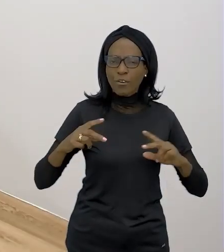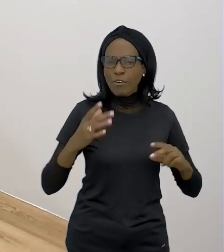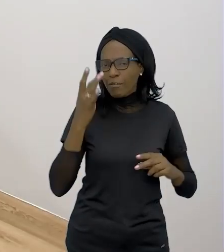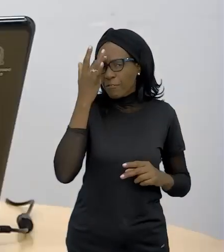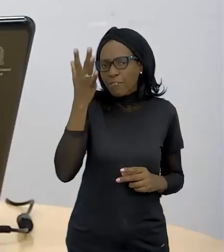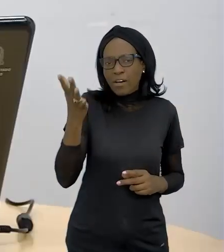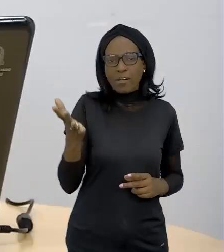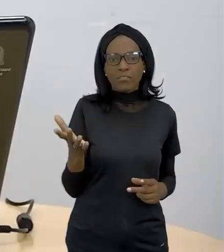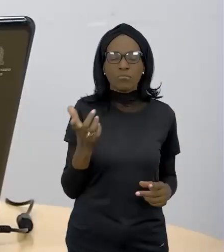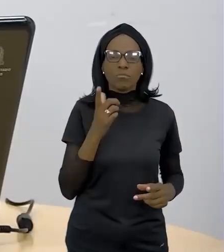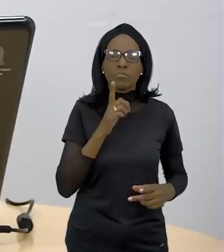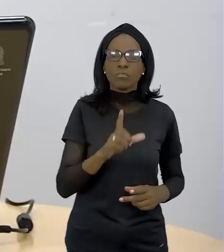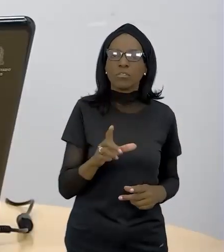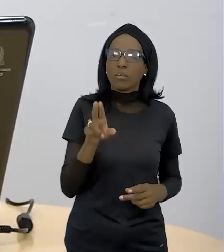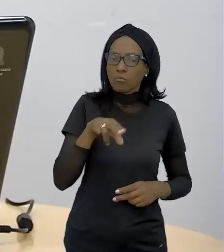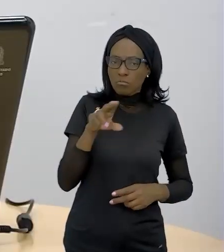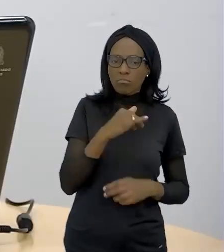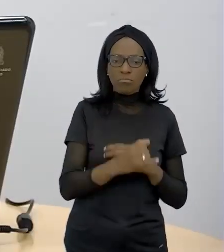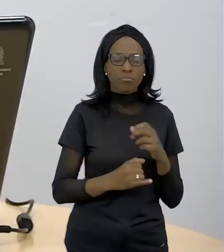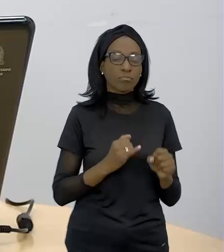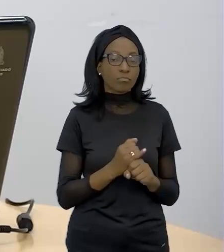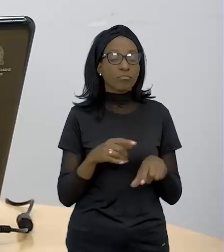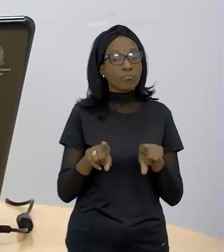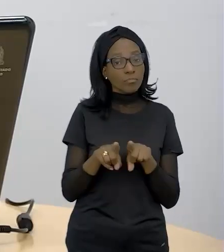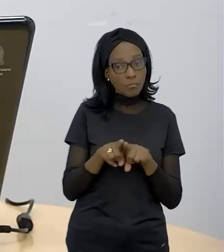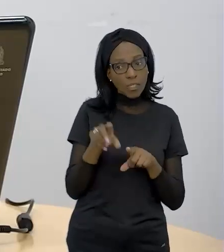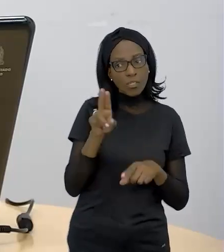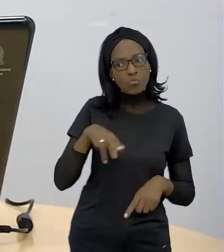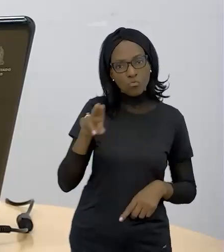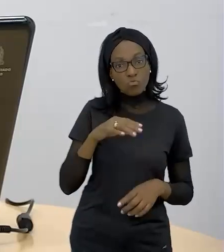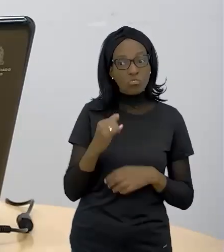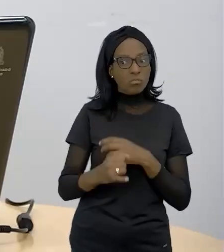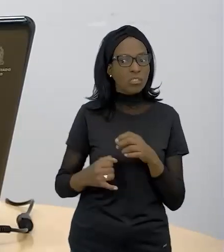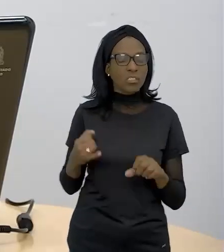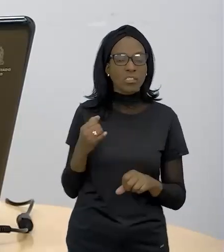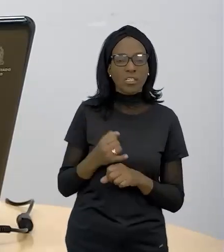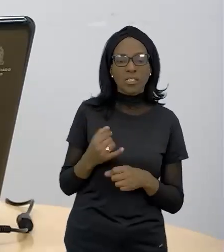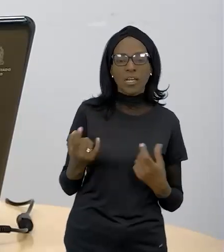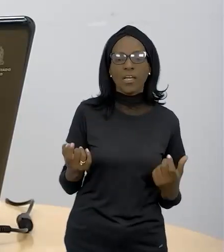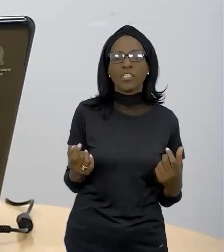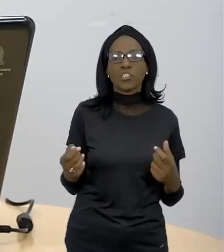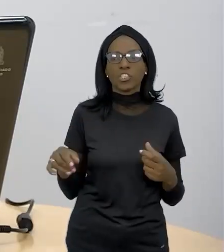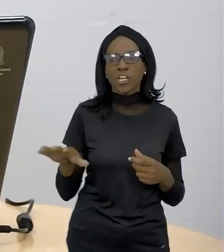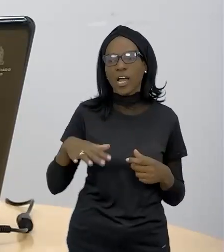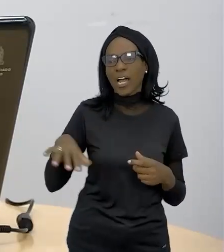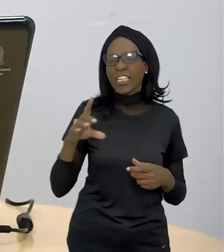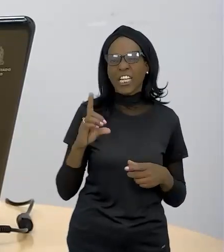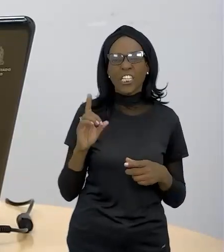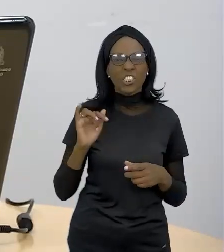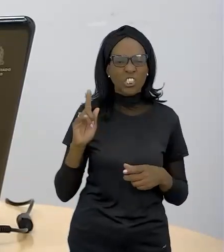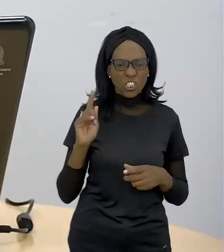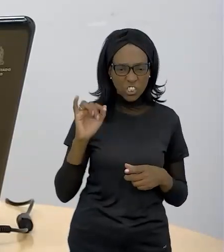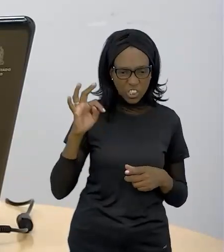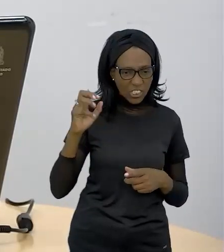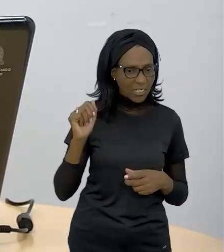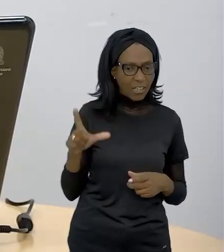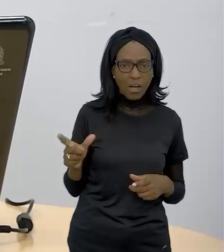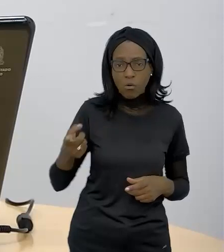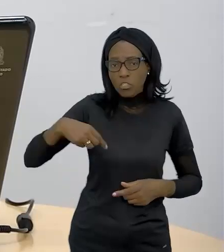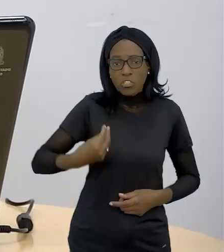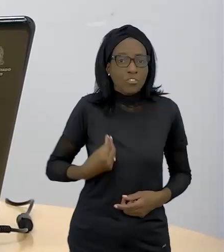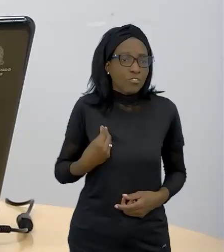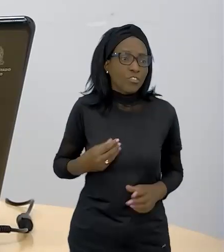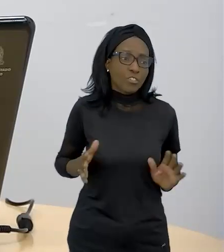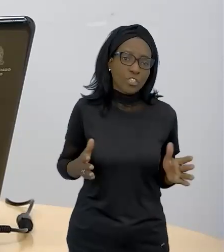àquela questão do ambiente digital. Hoje a gente já vive, como dizem esses autores, a Lilian